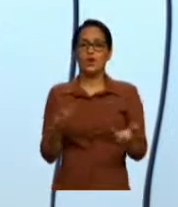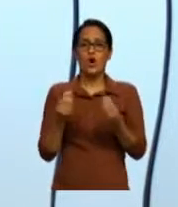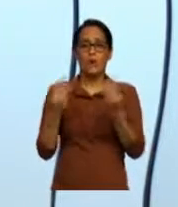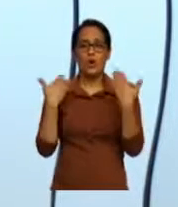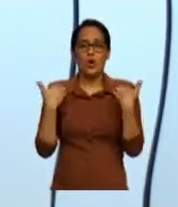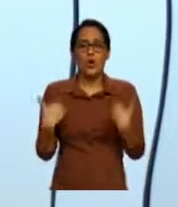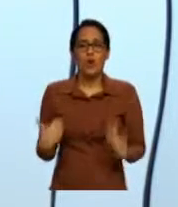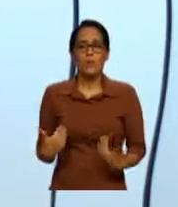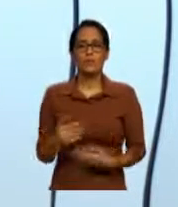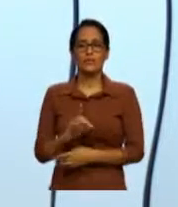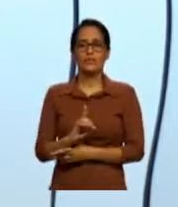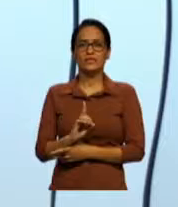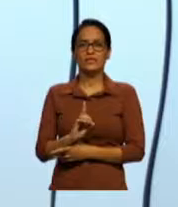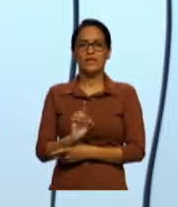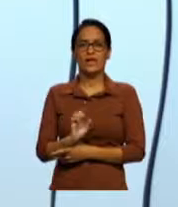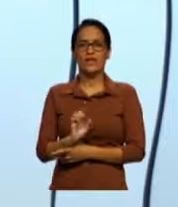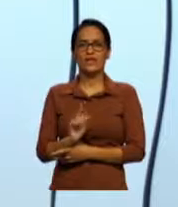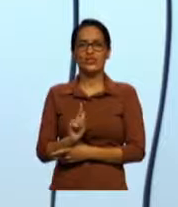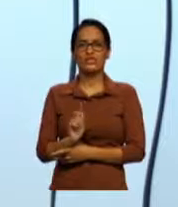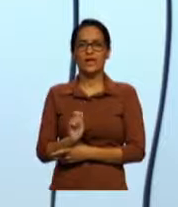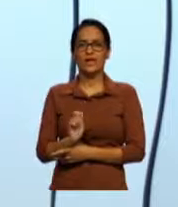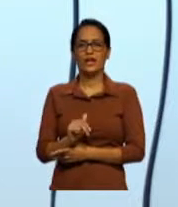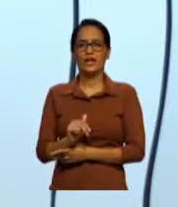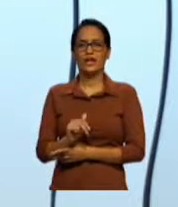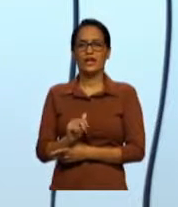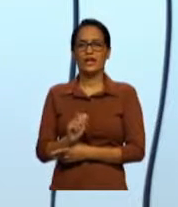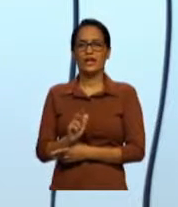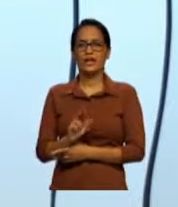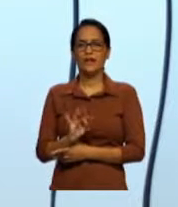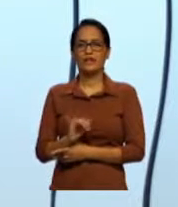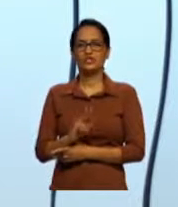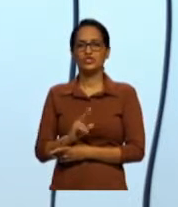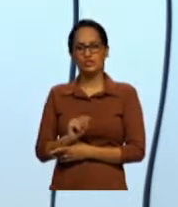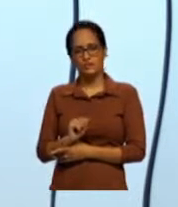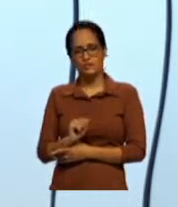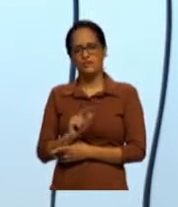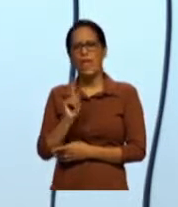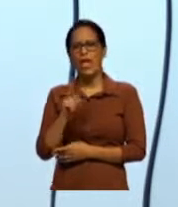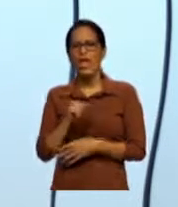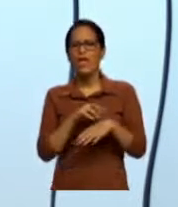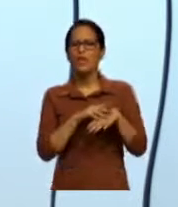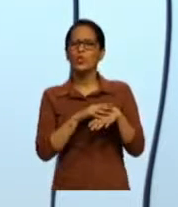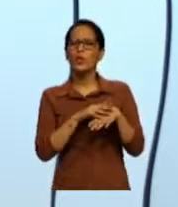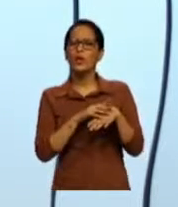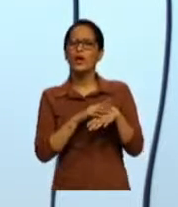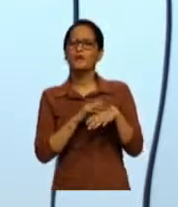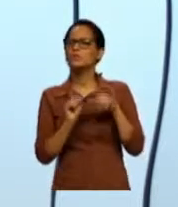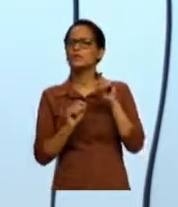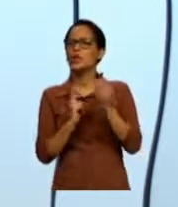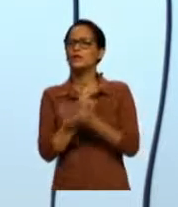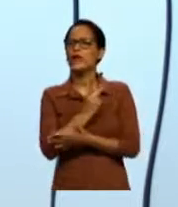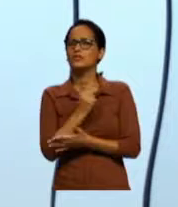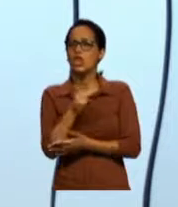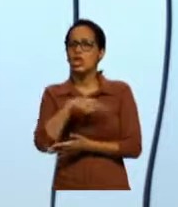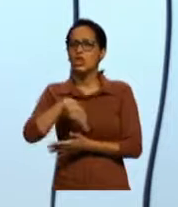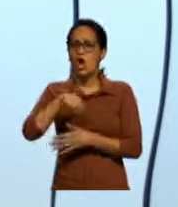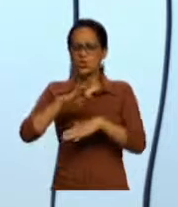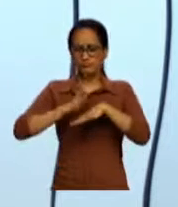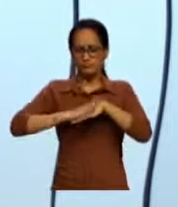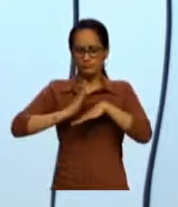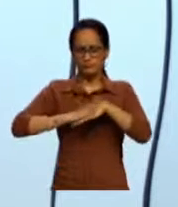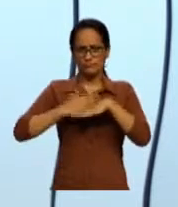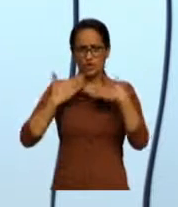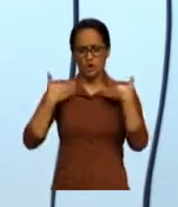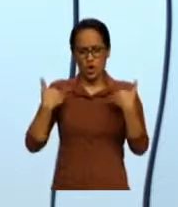fala. Que é o que pode ser essa doença degenerativa? É um tipo de doença onde o nosso próprio